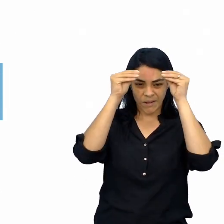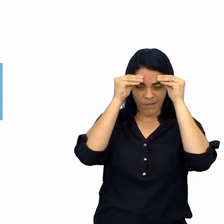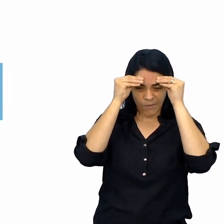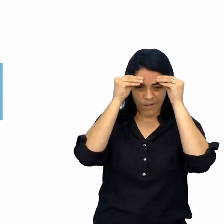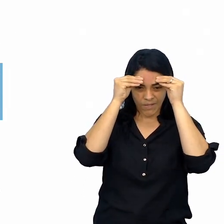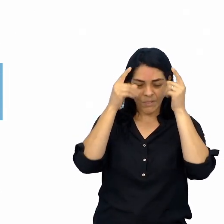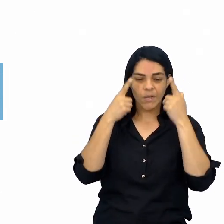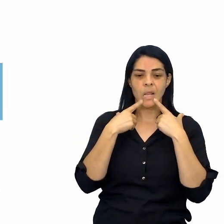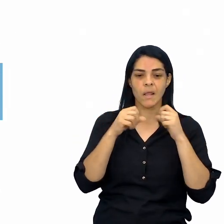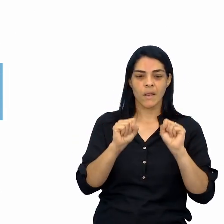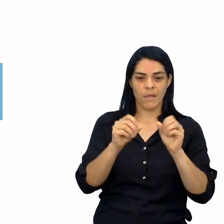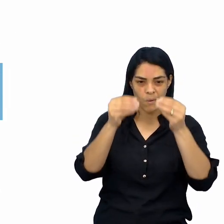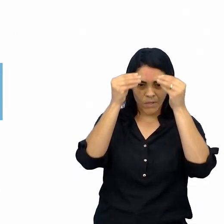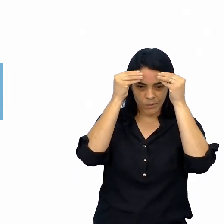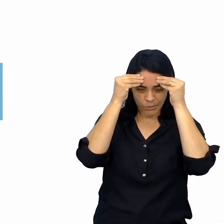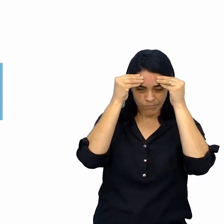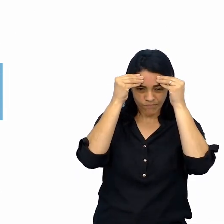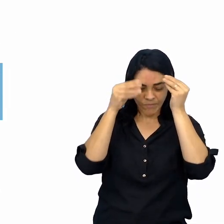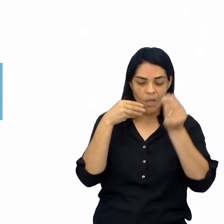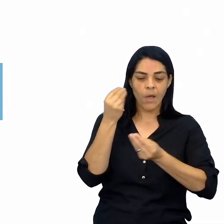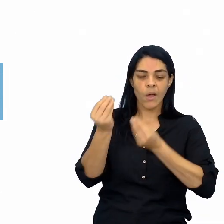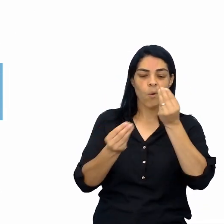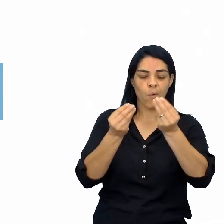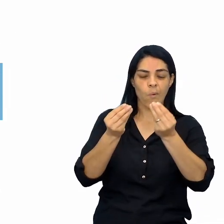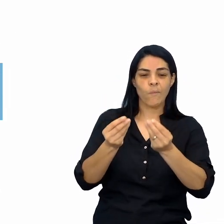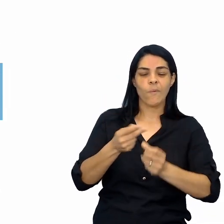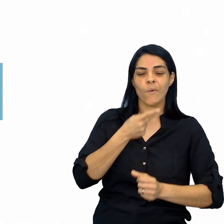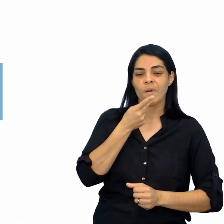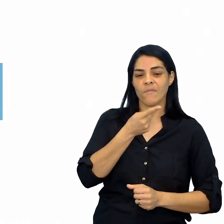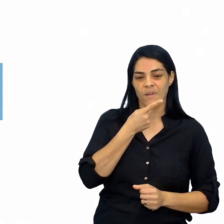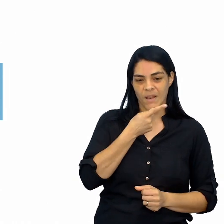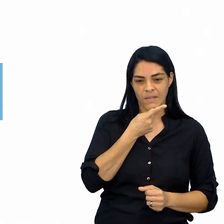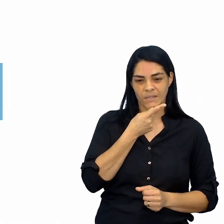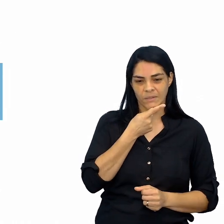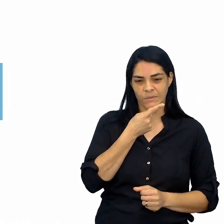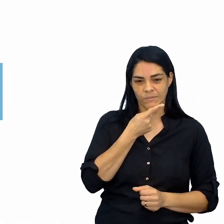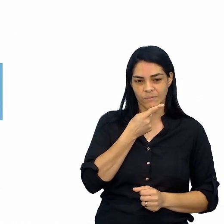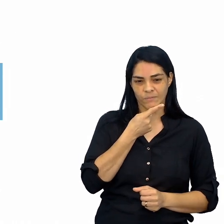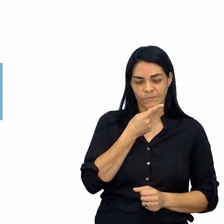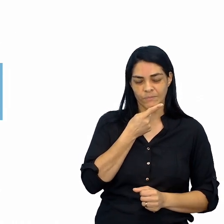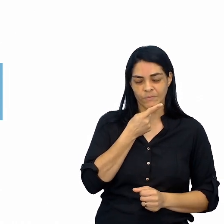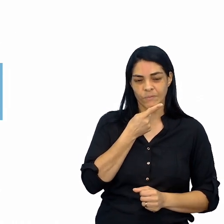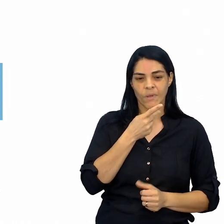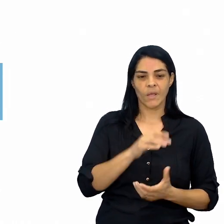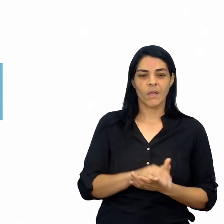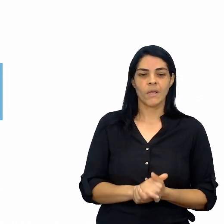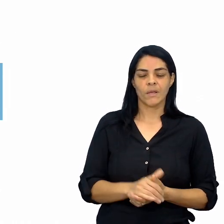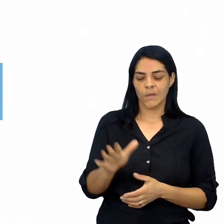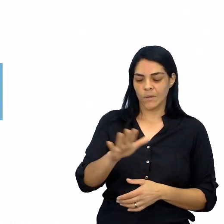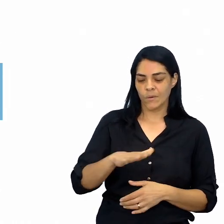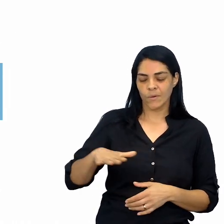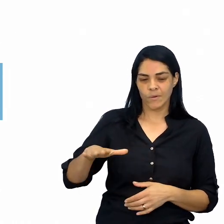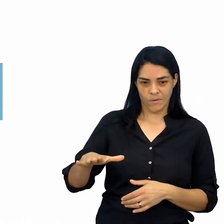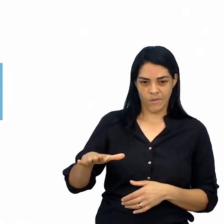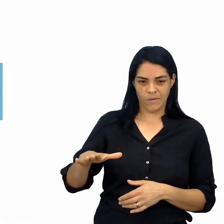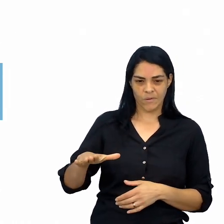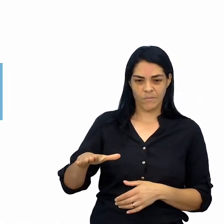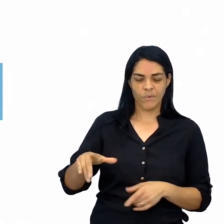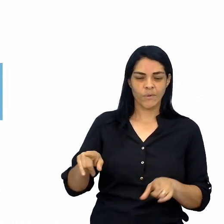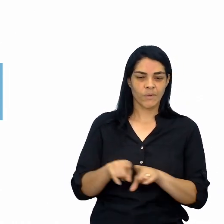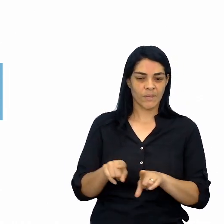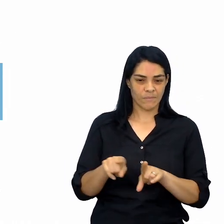como deve ser dito, tá? Os campos de atuação, eles